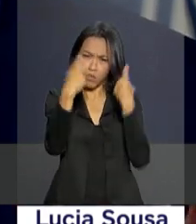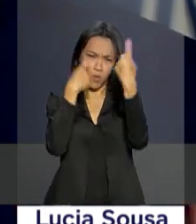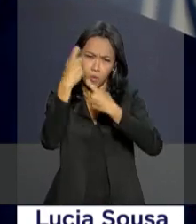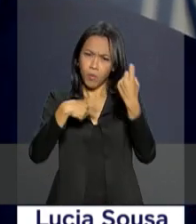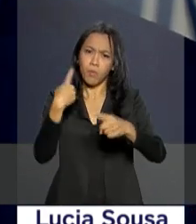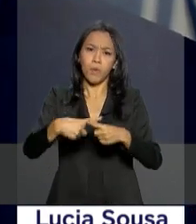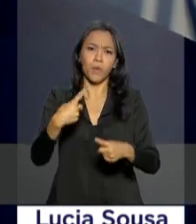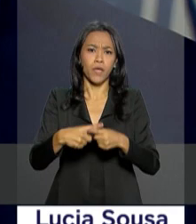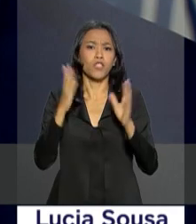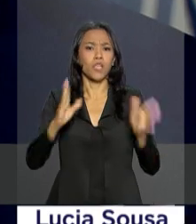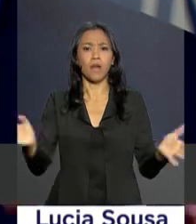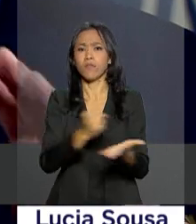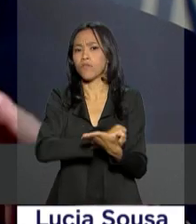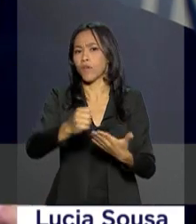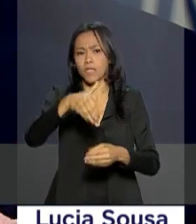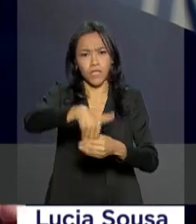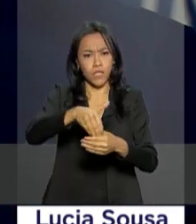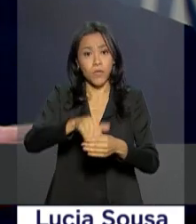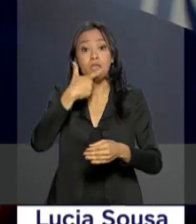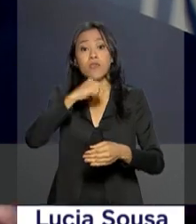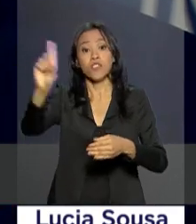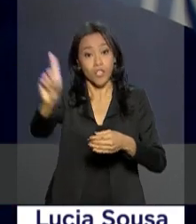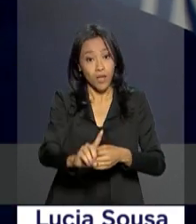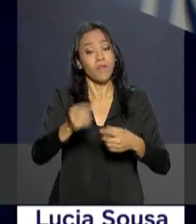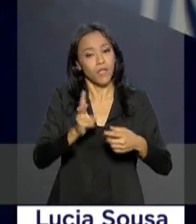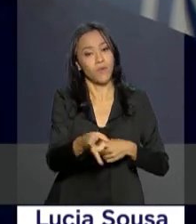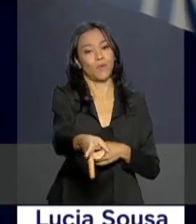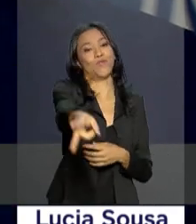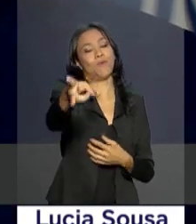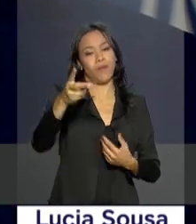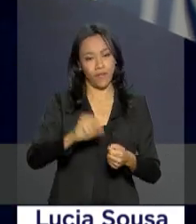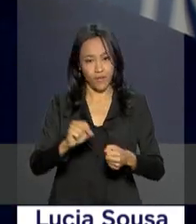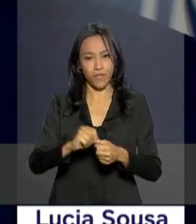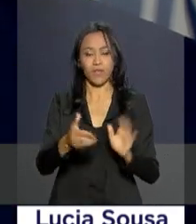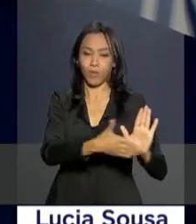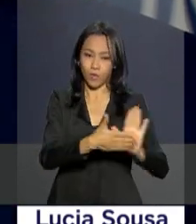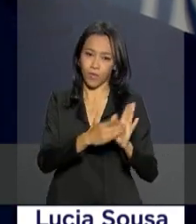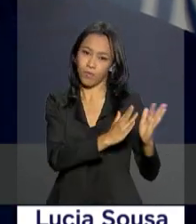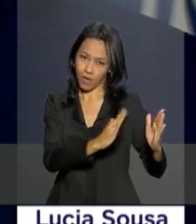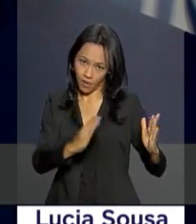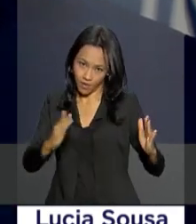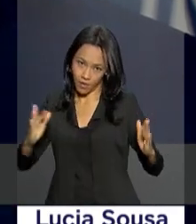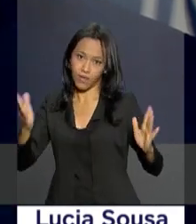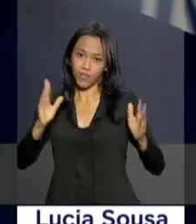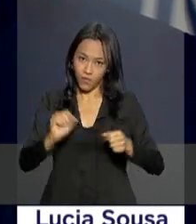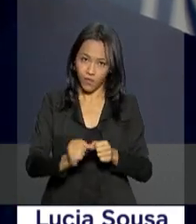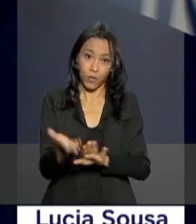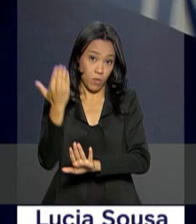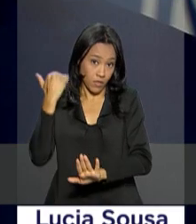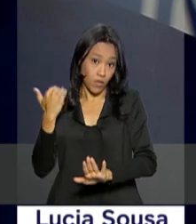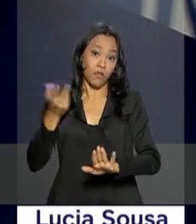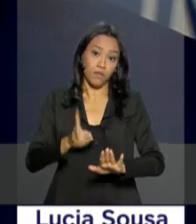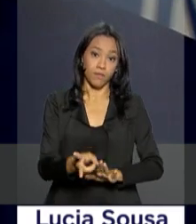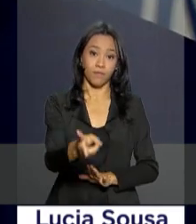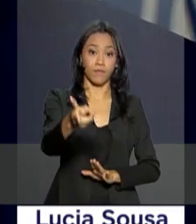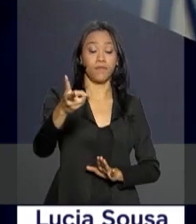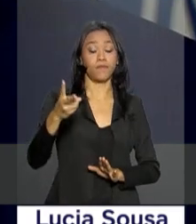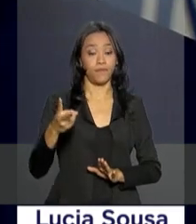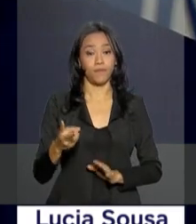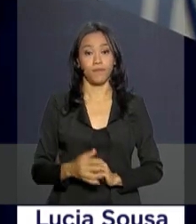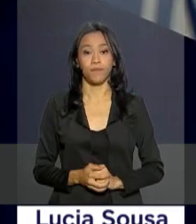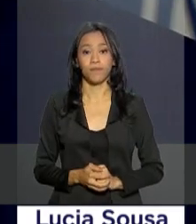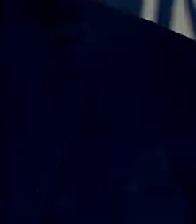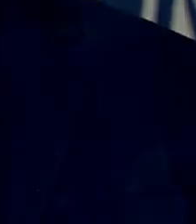porque passadas as eleições quem chegar vai ter continuar com as reformas que nós fizemos no passado que terão terão